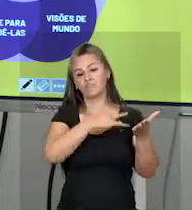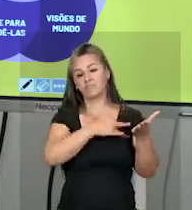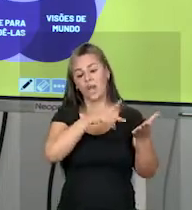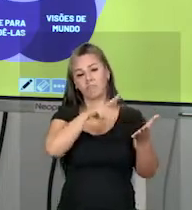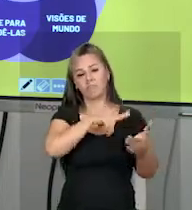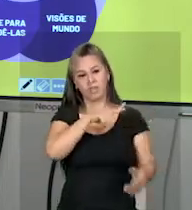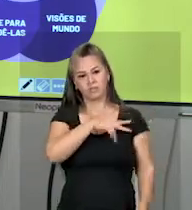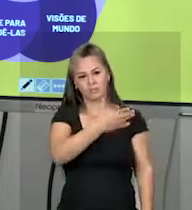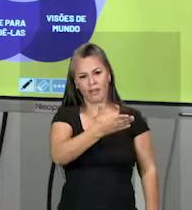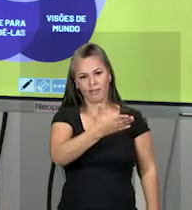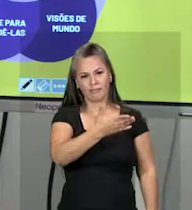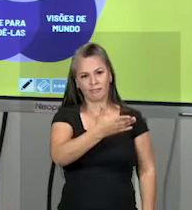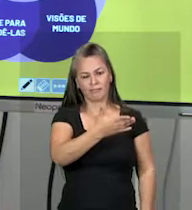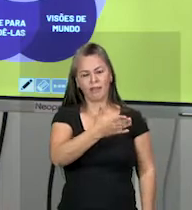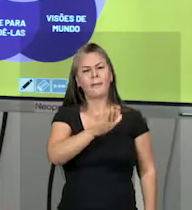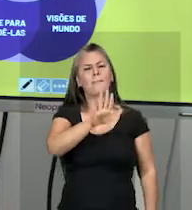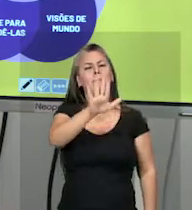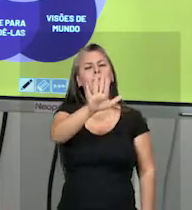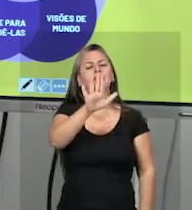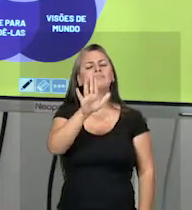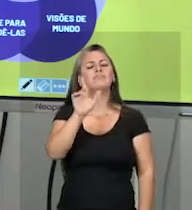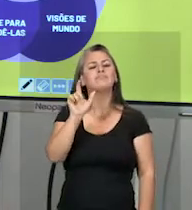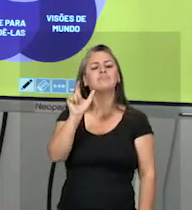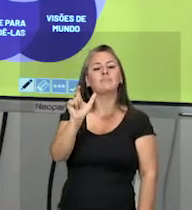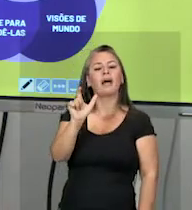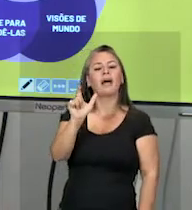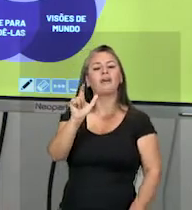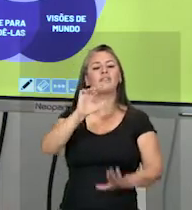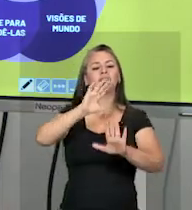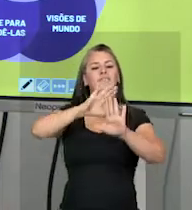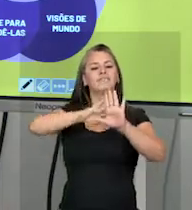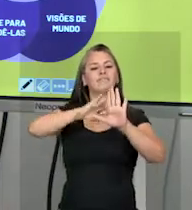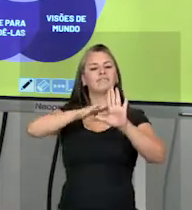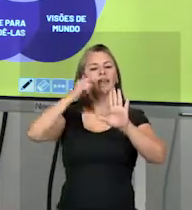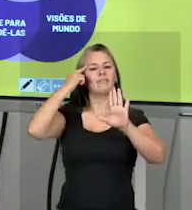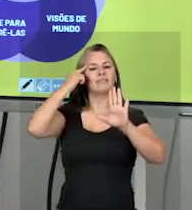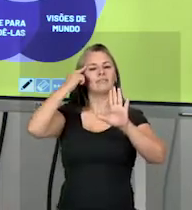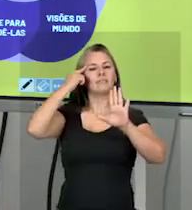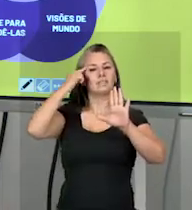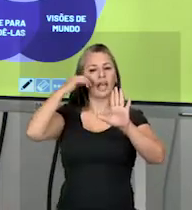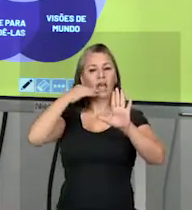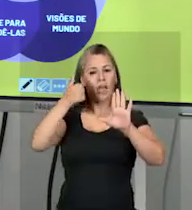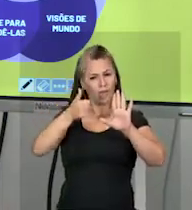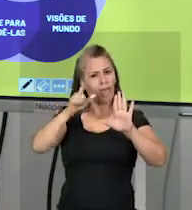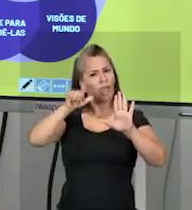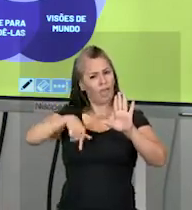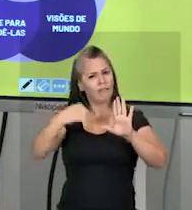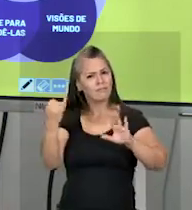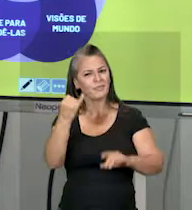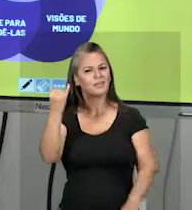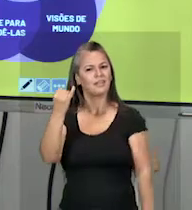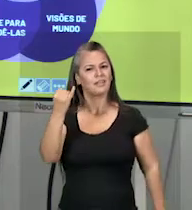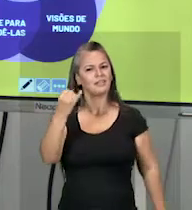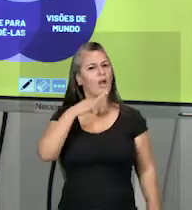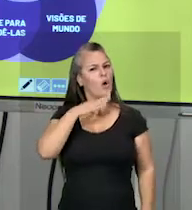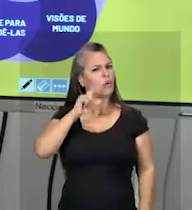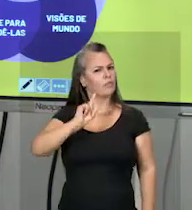produto. Mas ideologias são importantes, pessoal. A ideologia não é uma coisa ruim. A ideologia ela é boa,